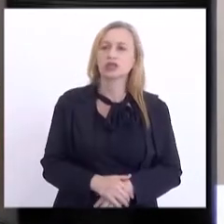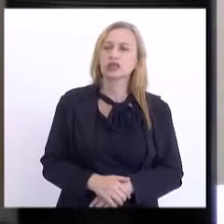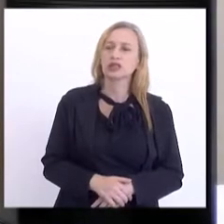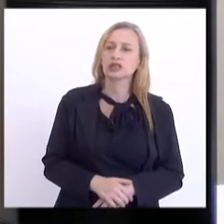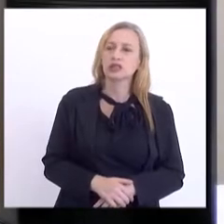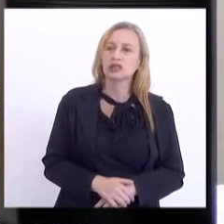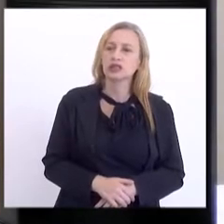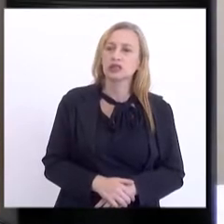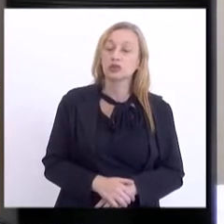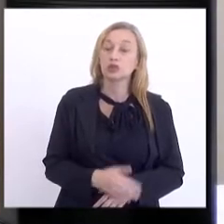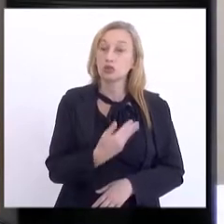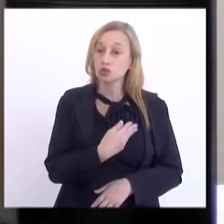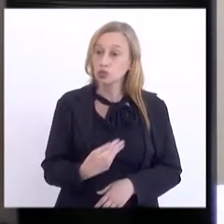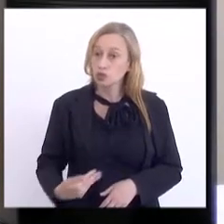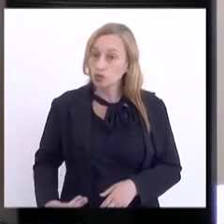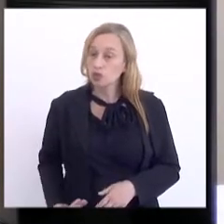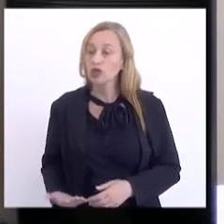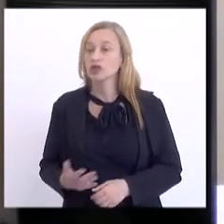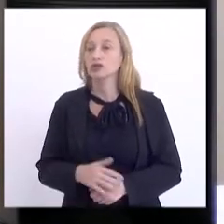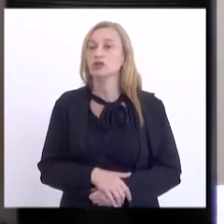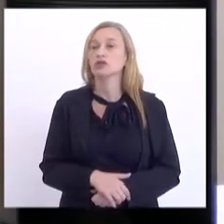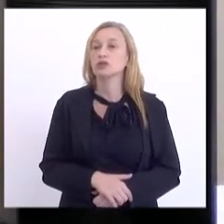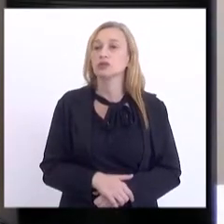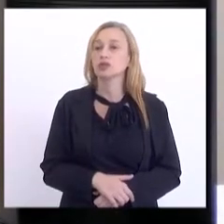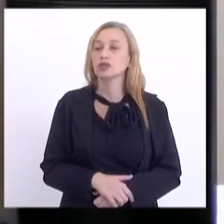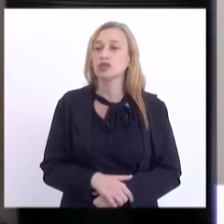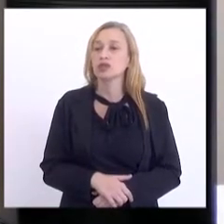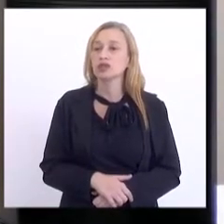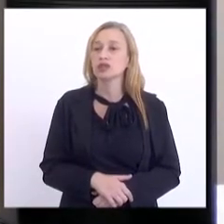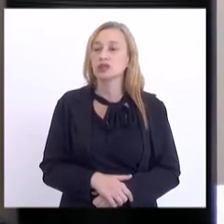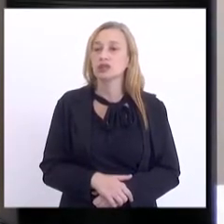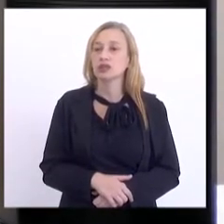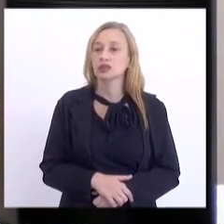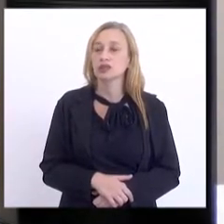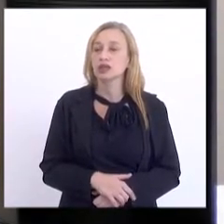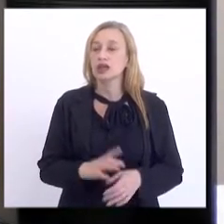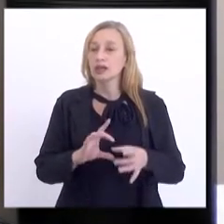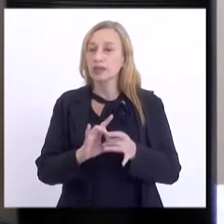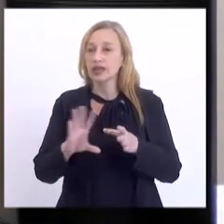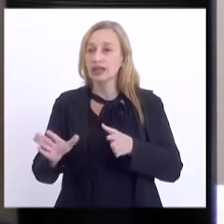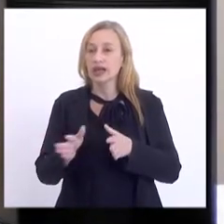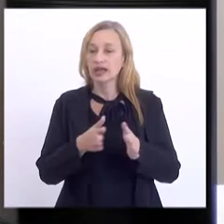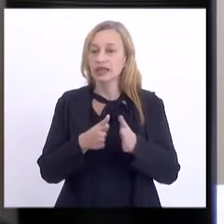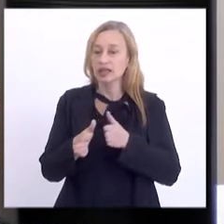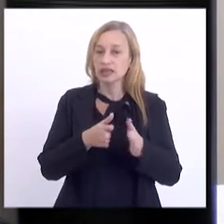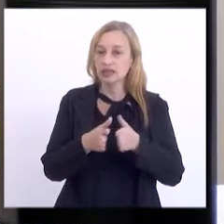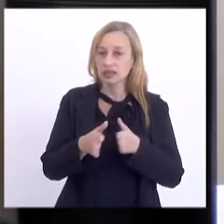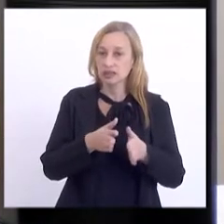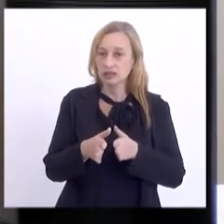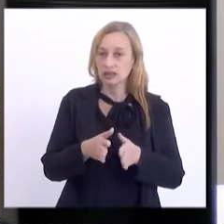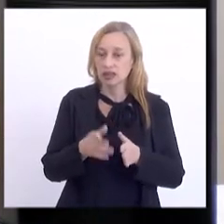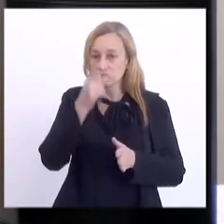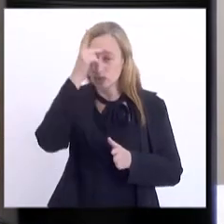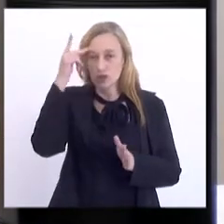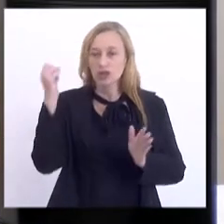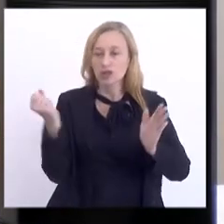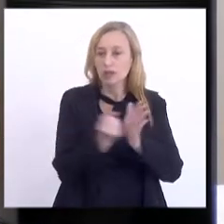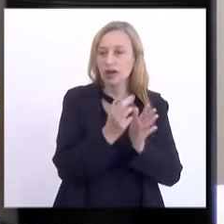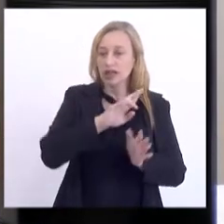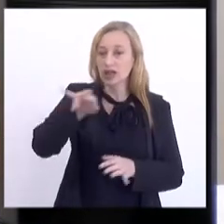Tentativa do governo em dar acesso as pessoas ao que está colocado no pacto RJ